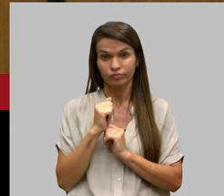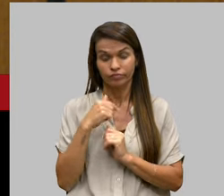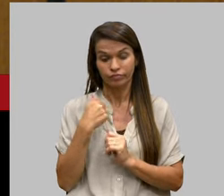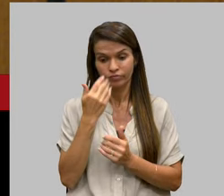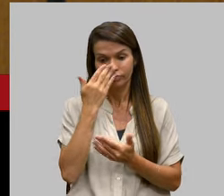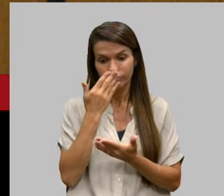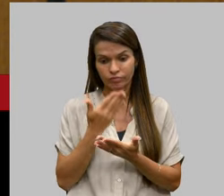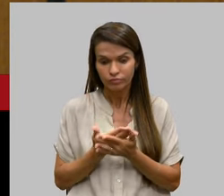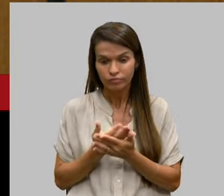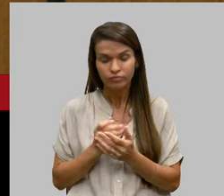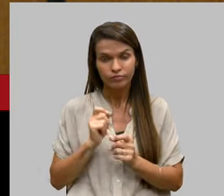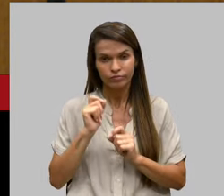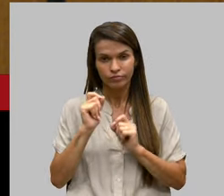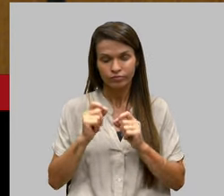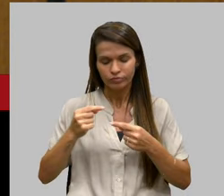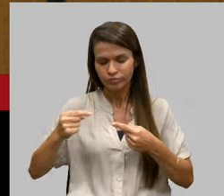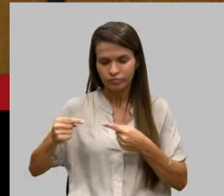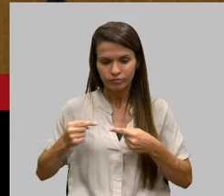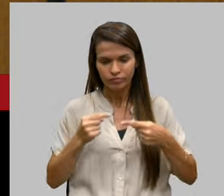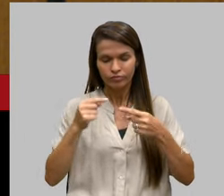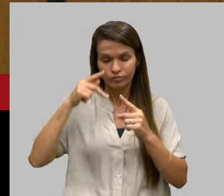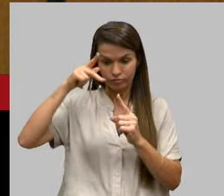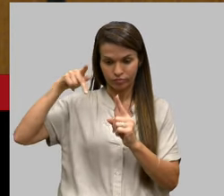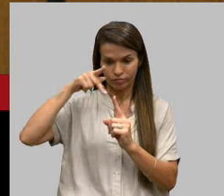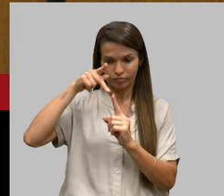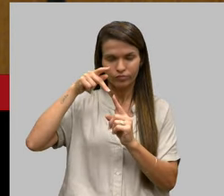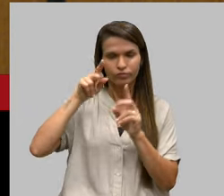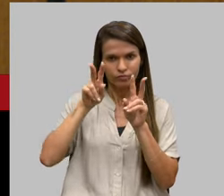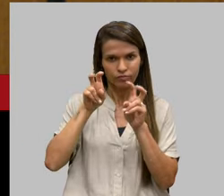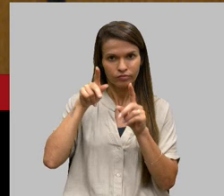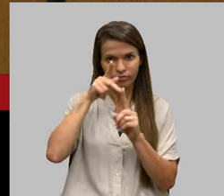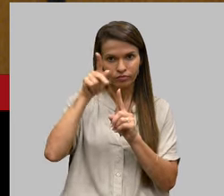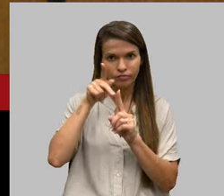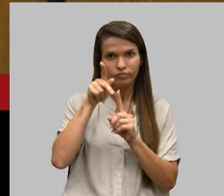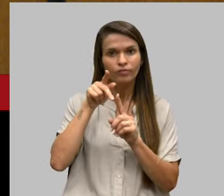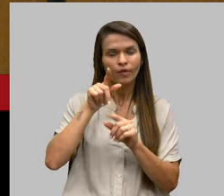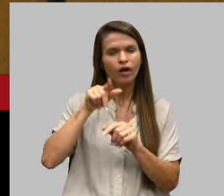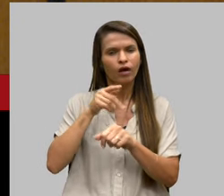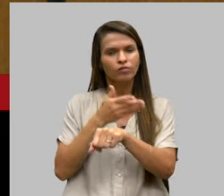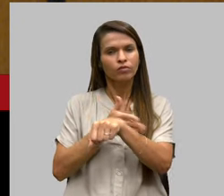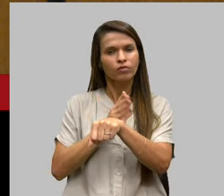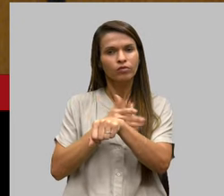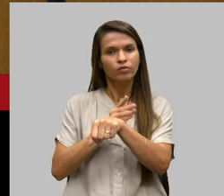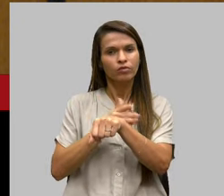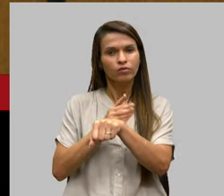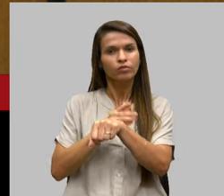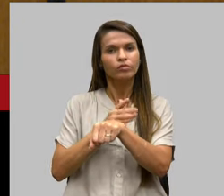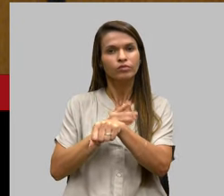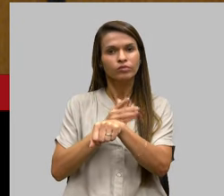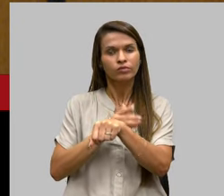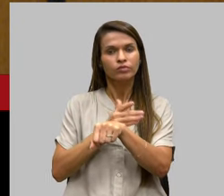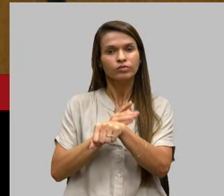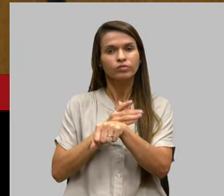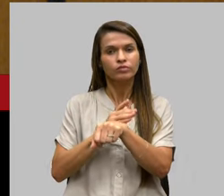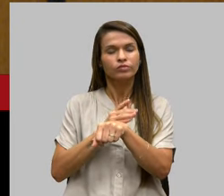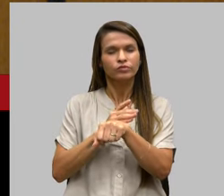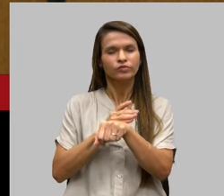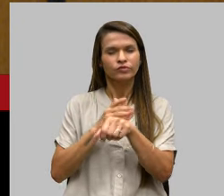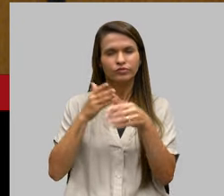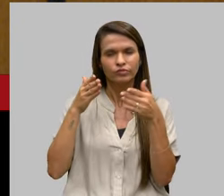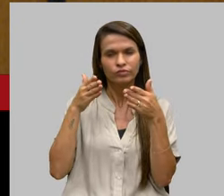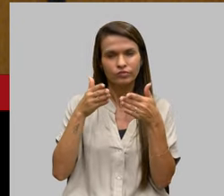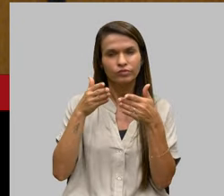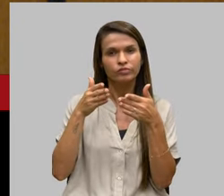eh discutir previdência é um ato de educação previdenciária né é uma preparação